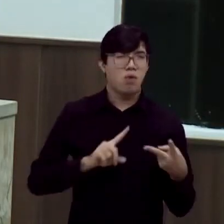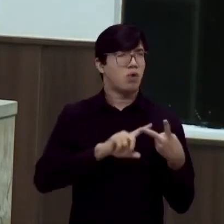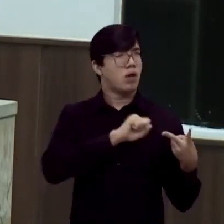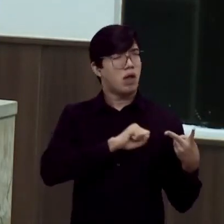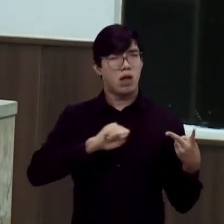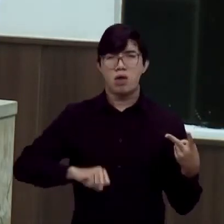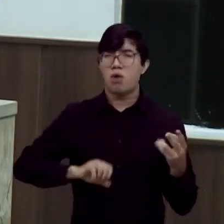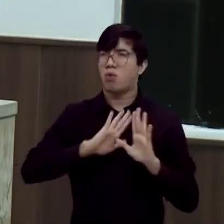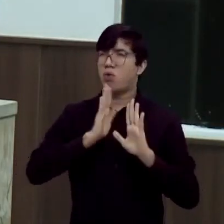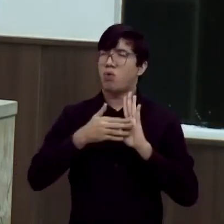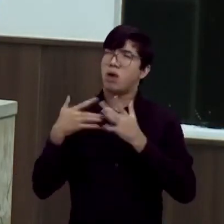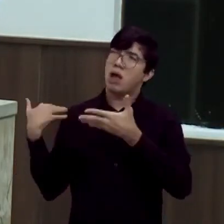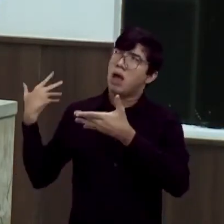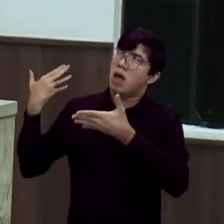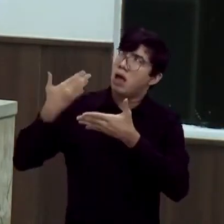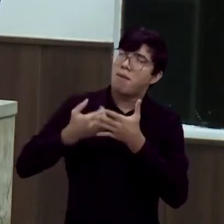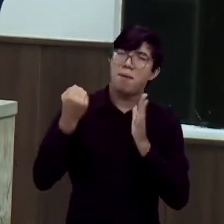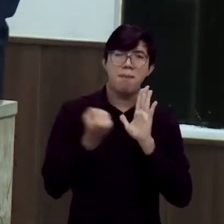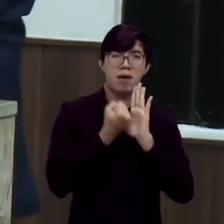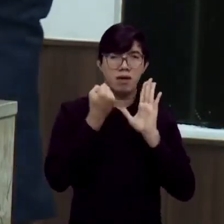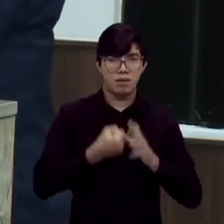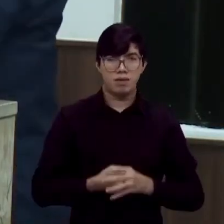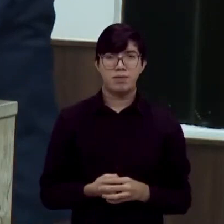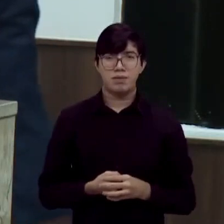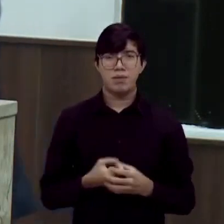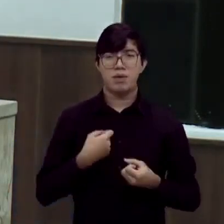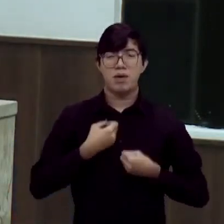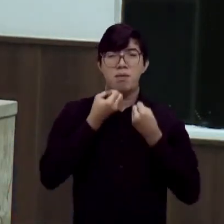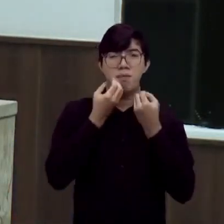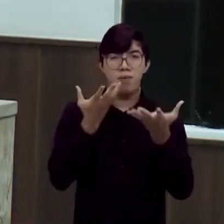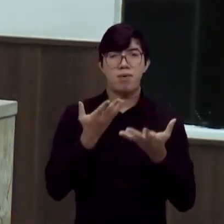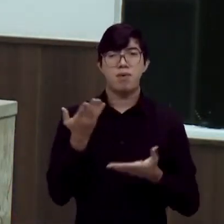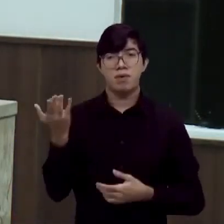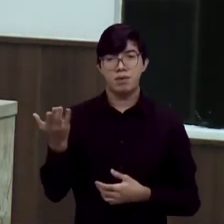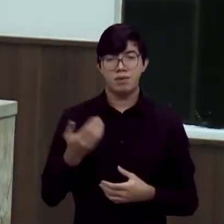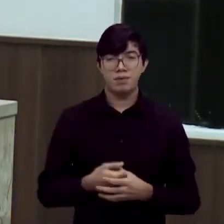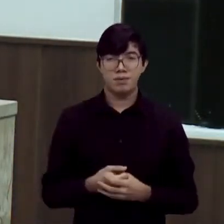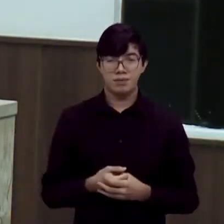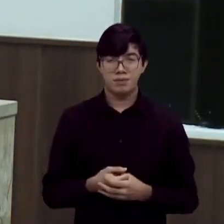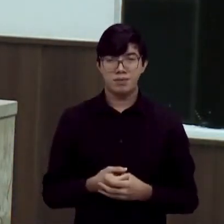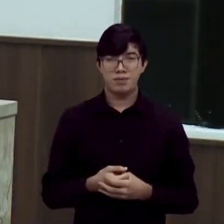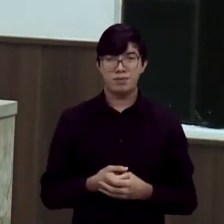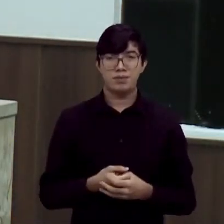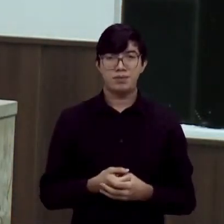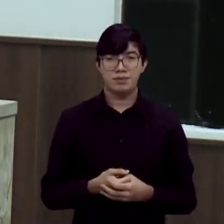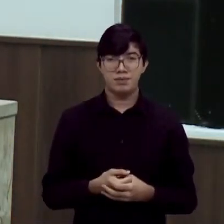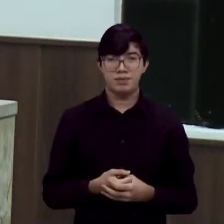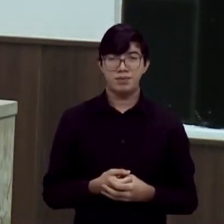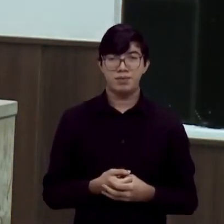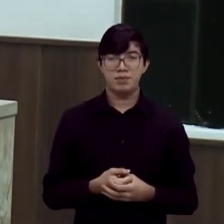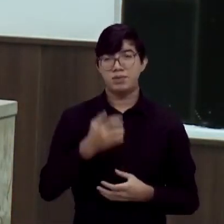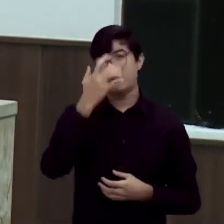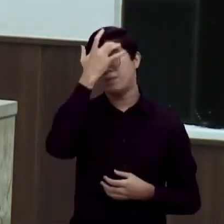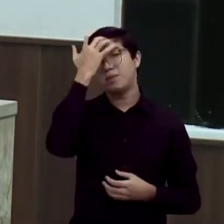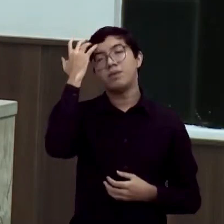Ai, não dá, meu amigo. Eu não queria falar, mas eu me controlo. Oh, desculpa. O microfone não merece nada. Mas, vereador Júlio